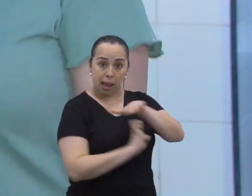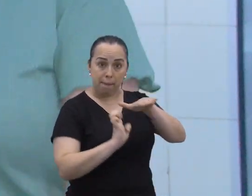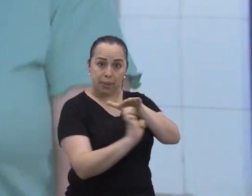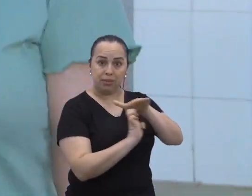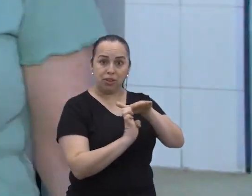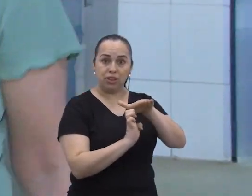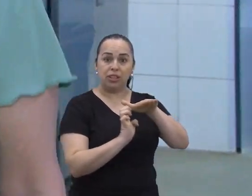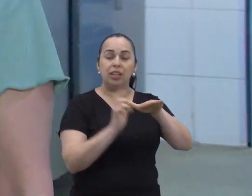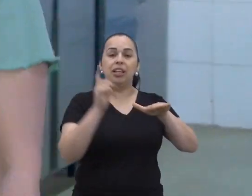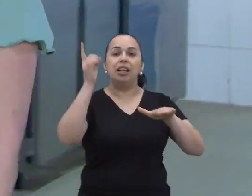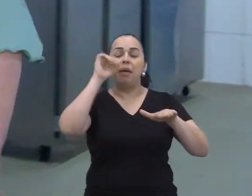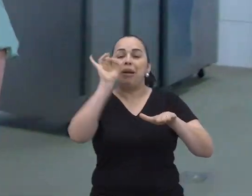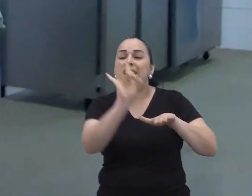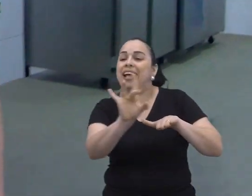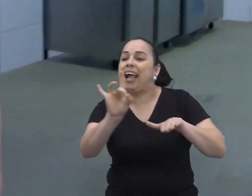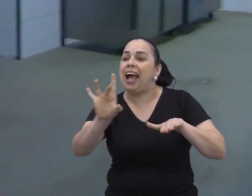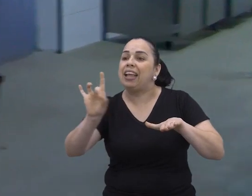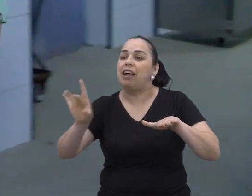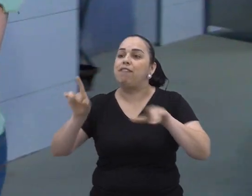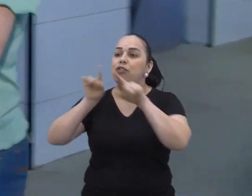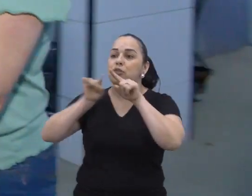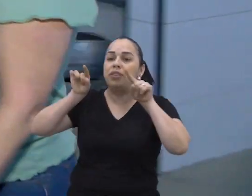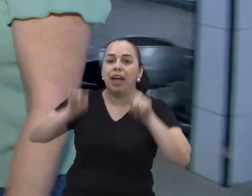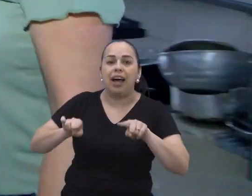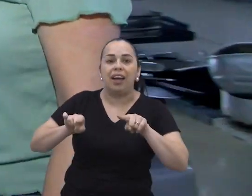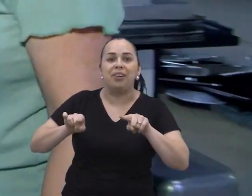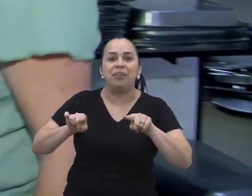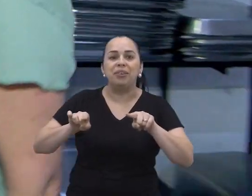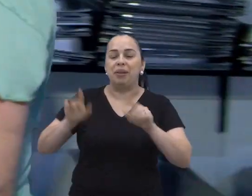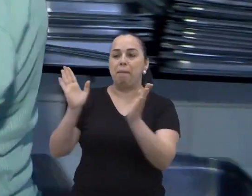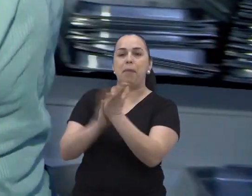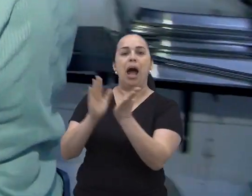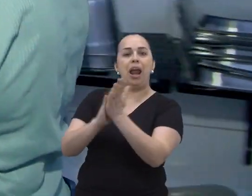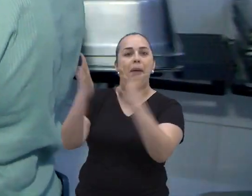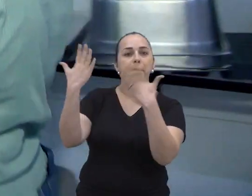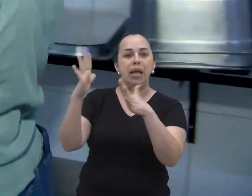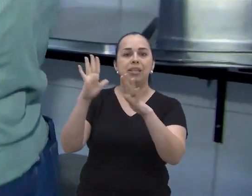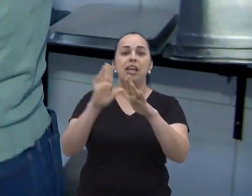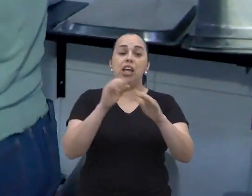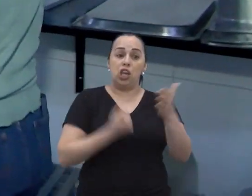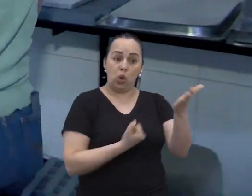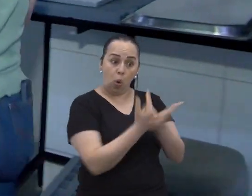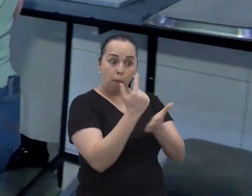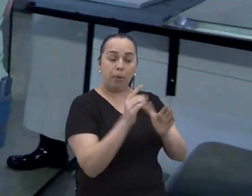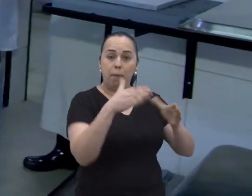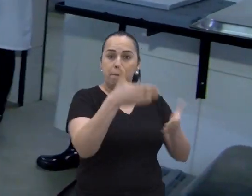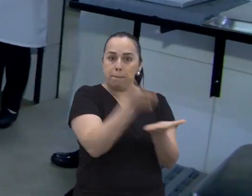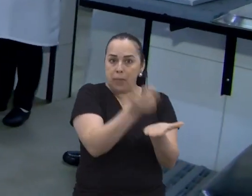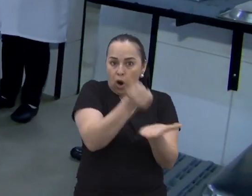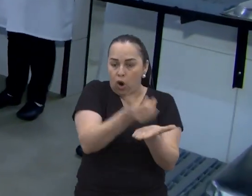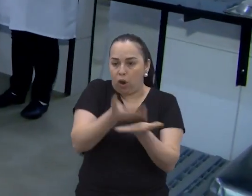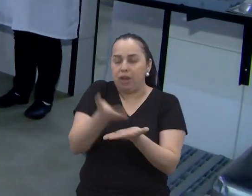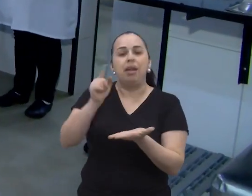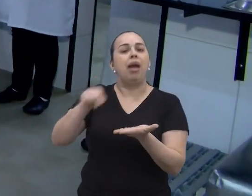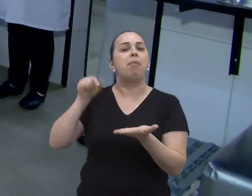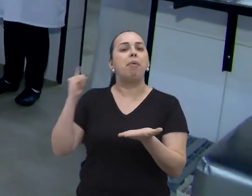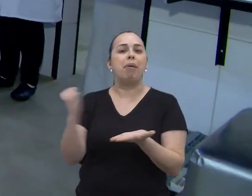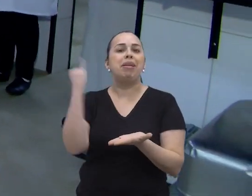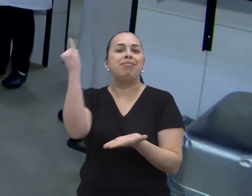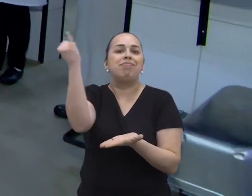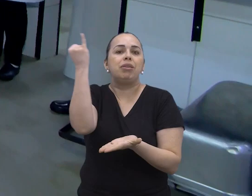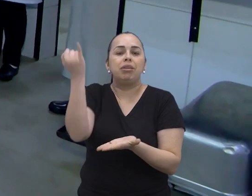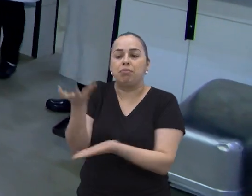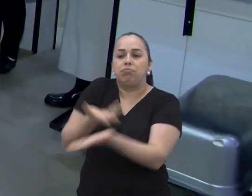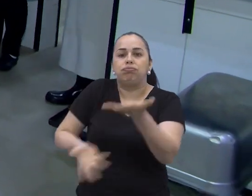amigáveis, essa empresa comemora o aniversário de cada colaborador com um bolo. É um momento importante de descontração